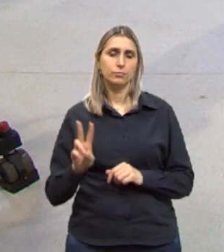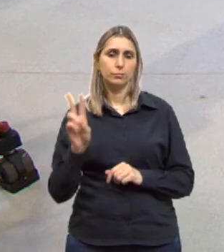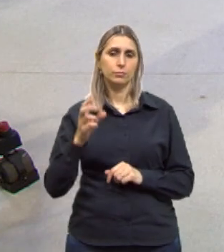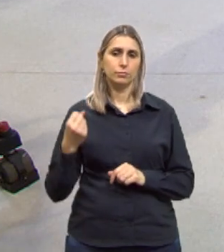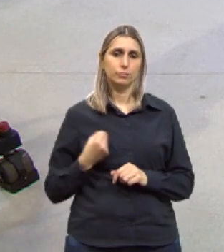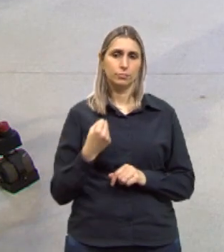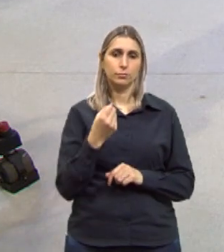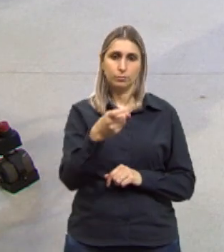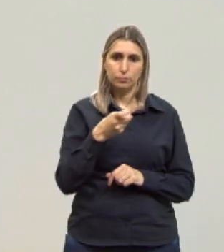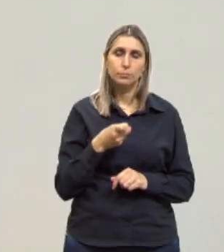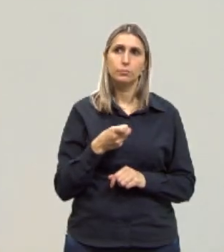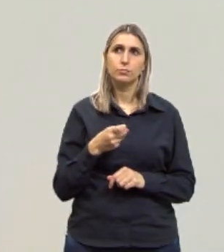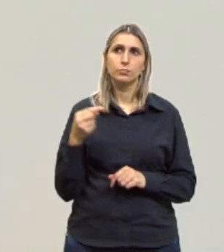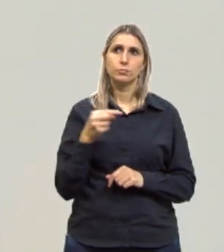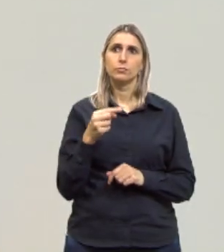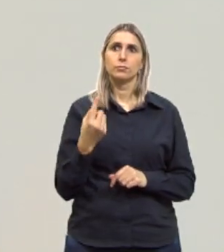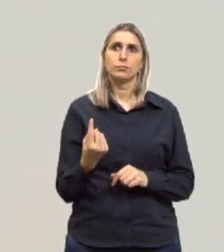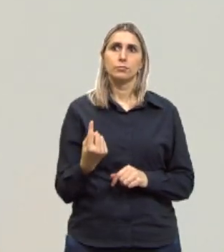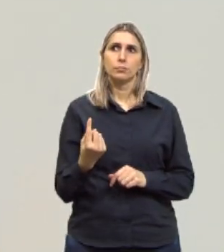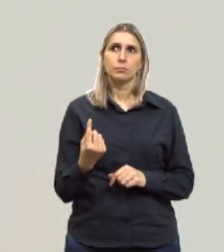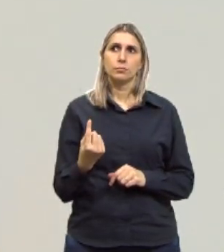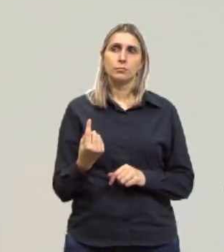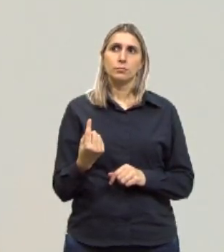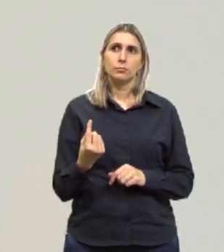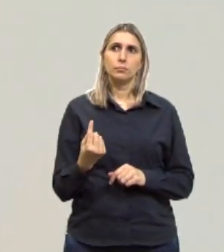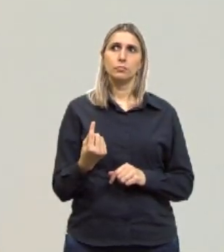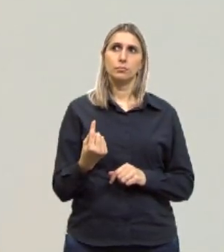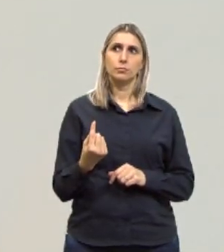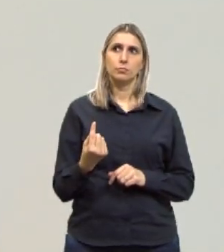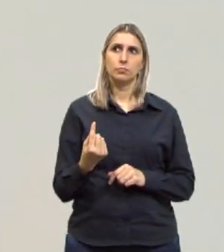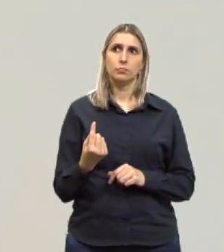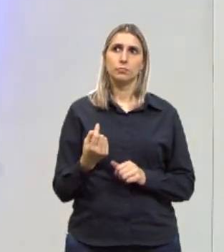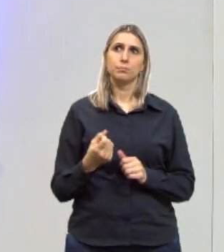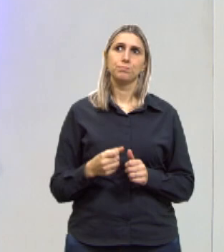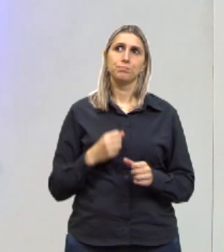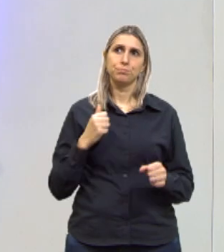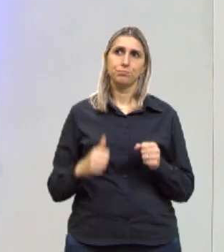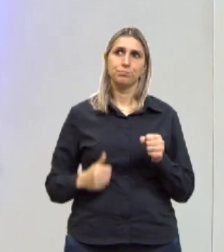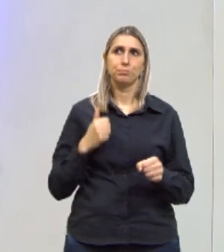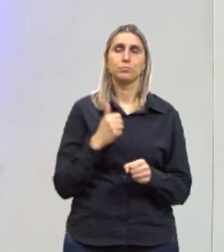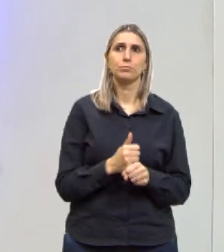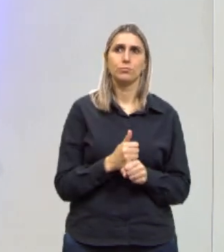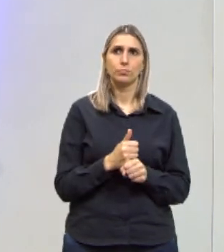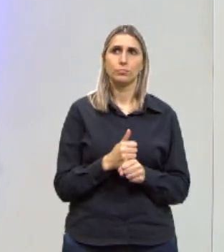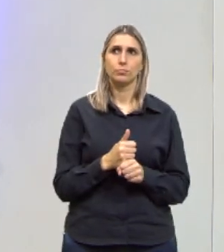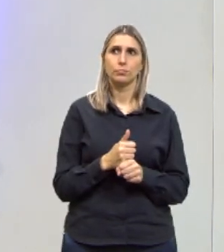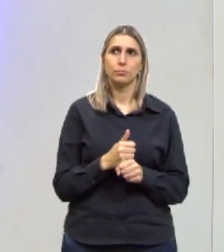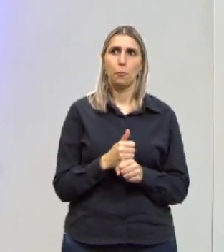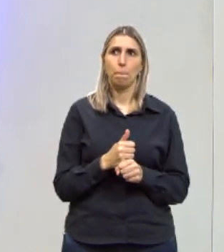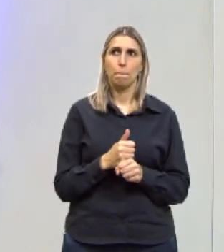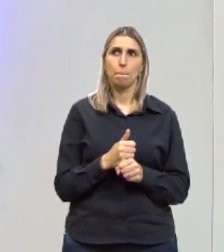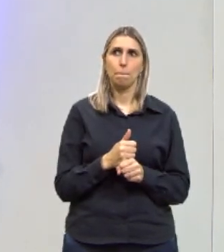do x sendo menos 1. Então, vamos substituir.